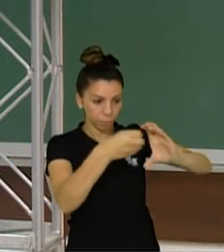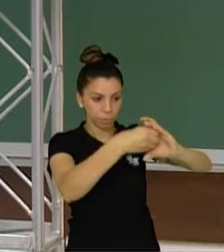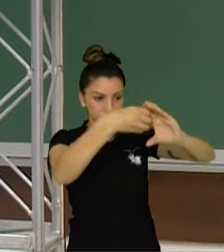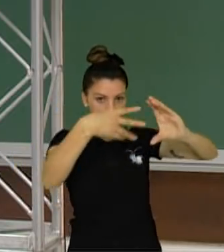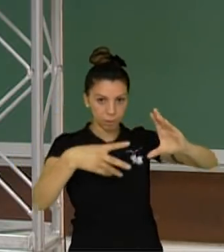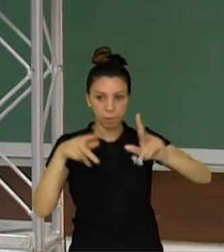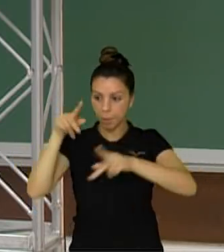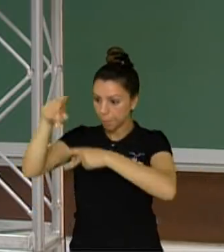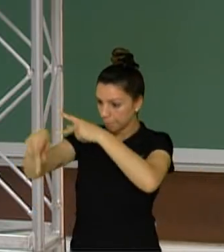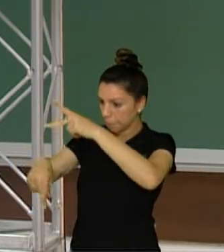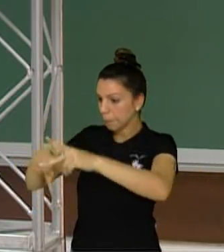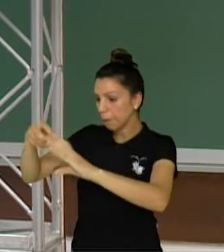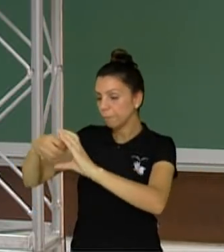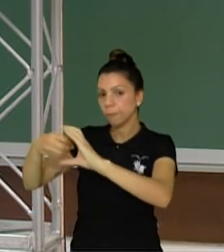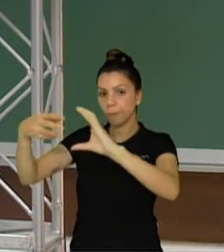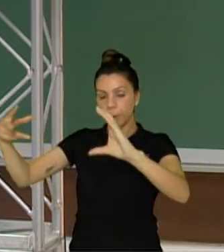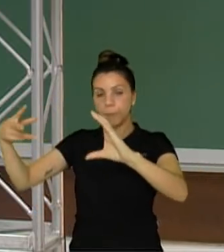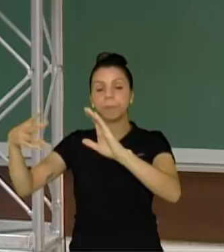etnias diferentes,